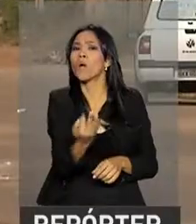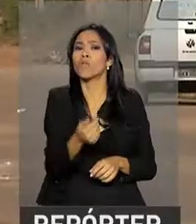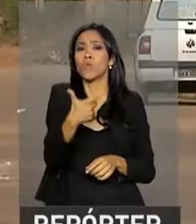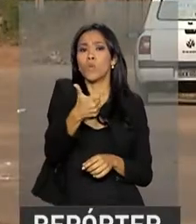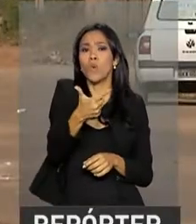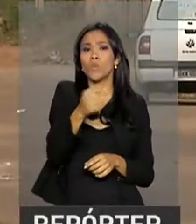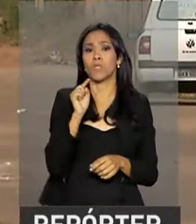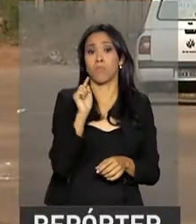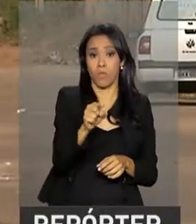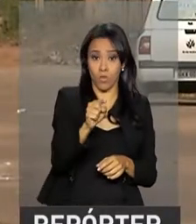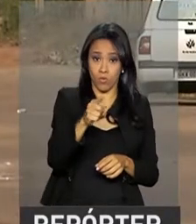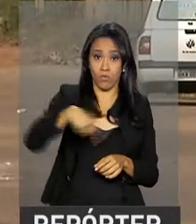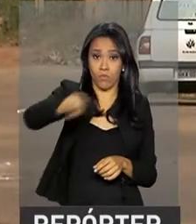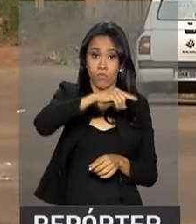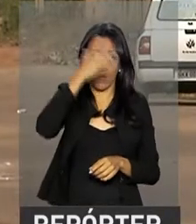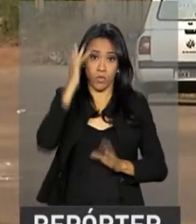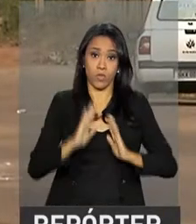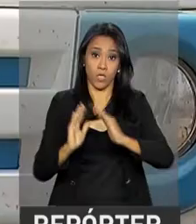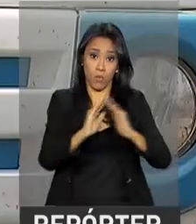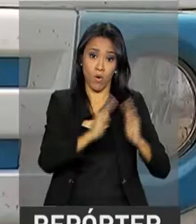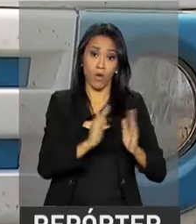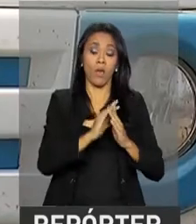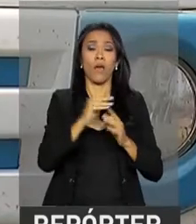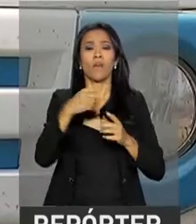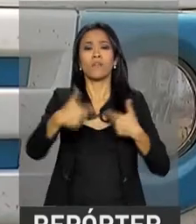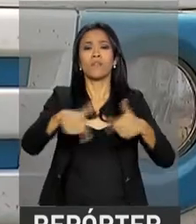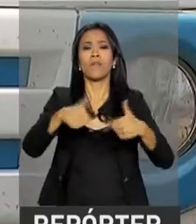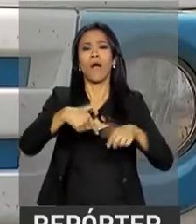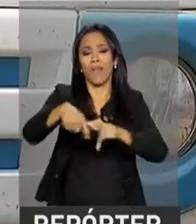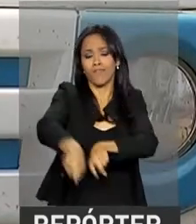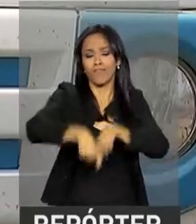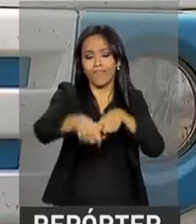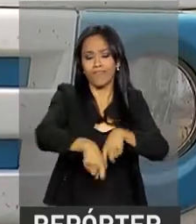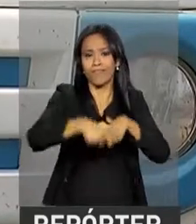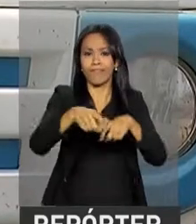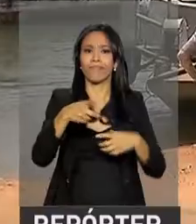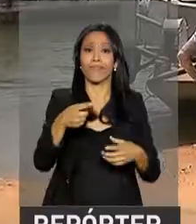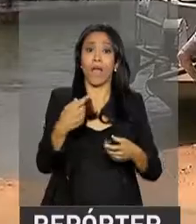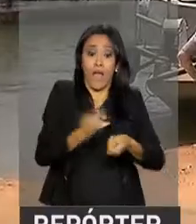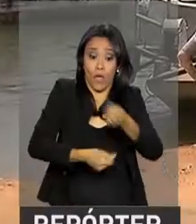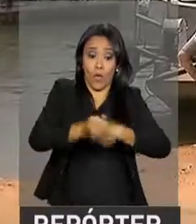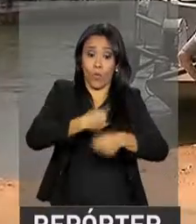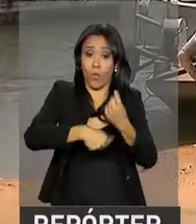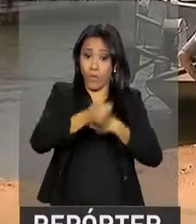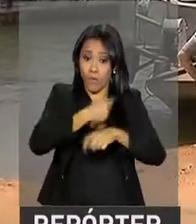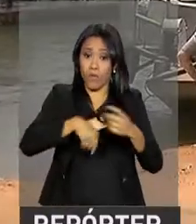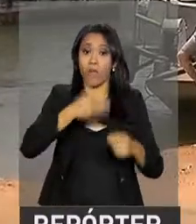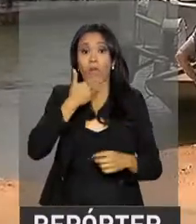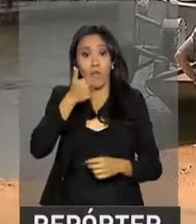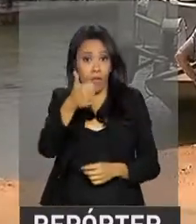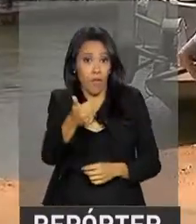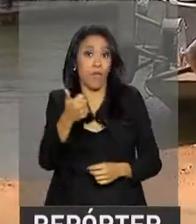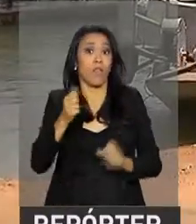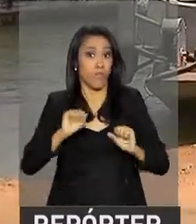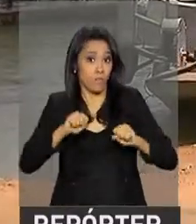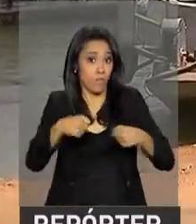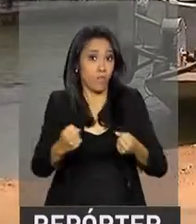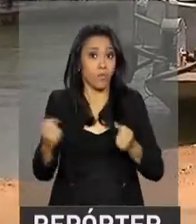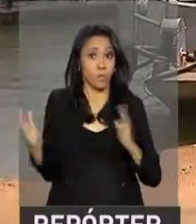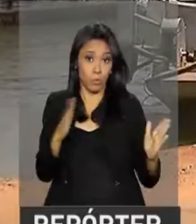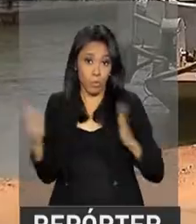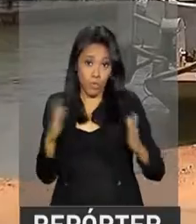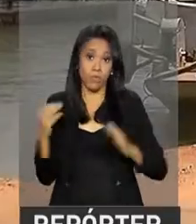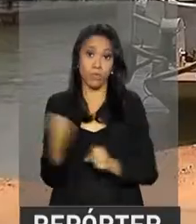vivem em grande maioria da pecuária a economia da pequena cidade também deve ganhar novo fôlego durante e depois